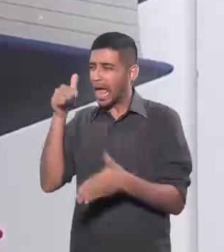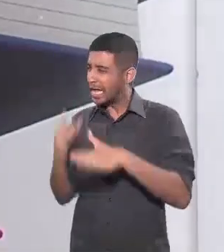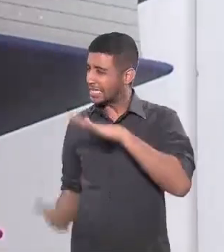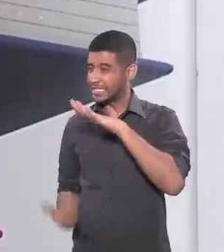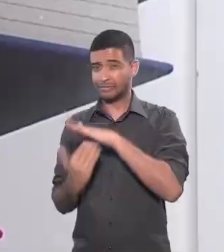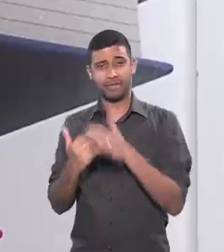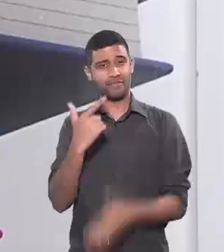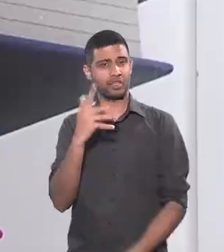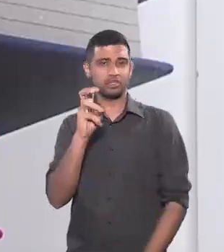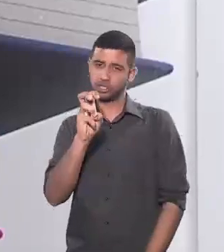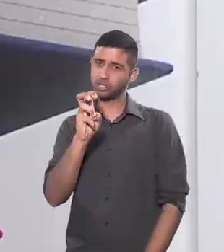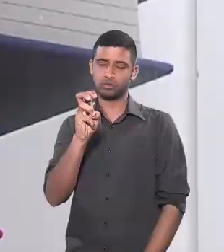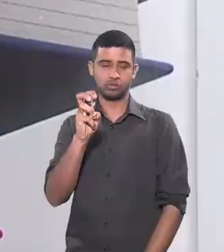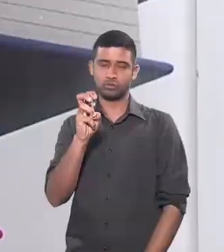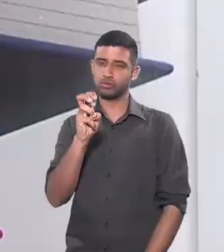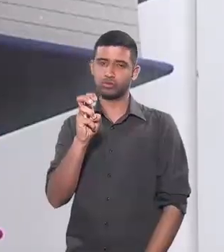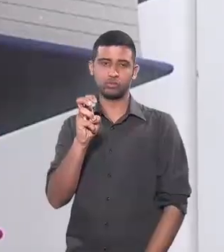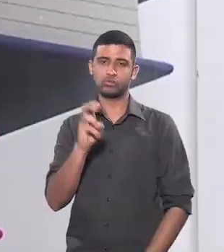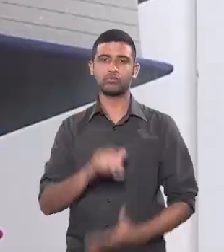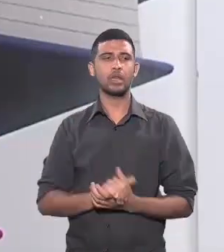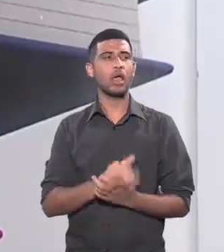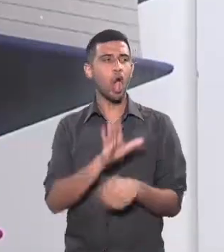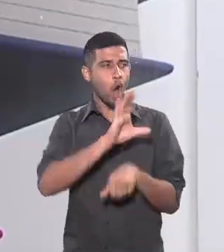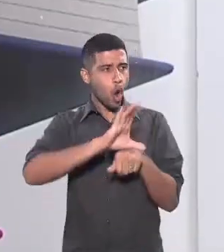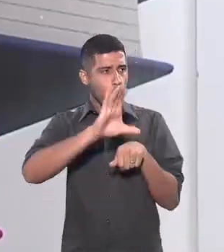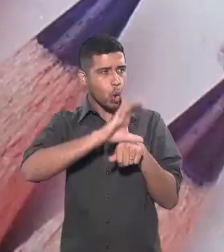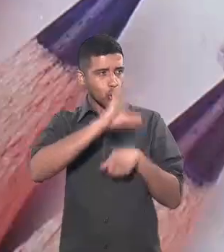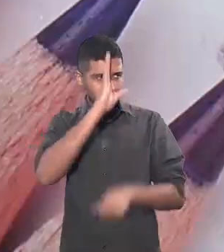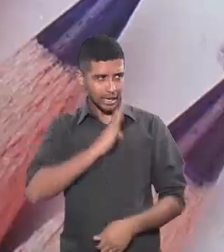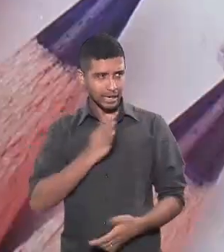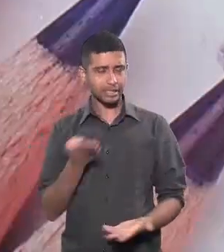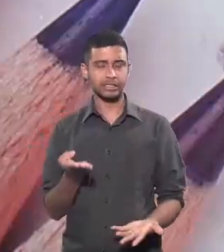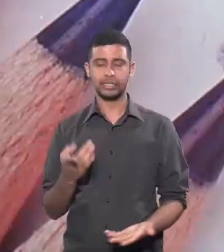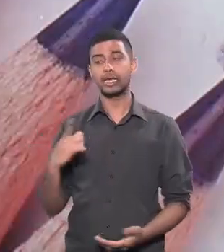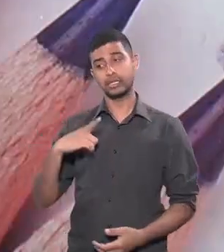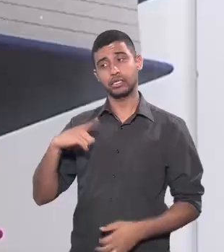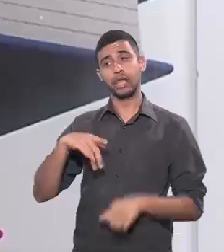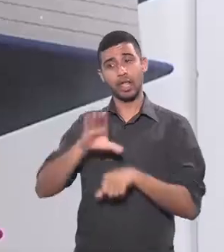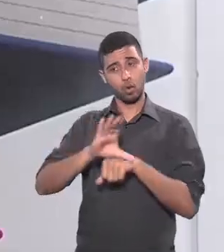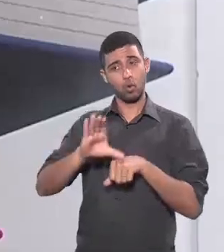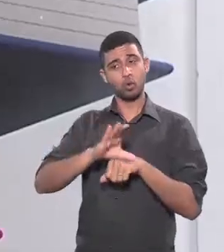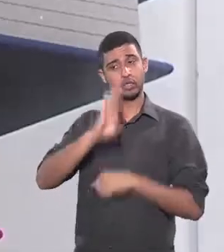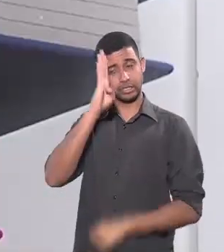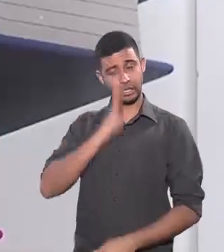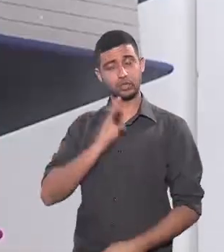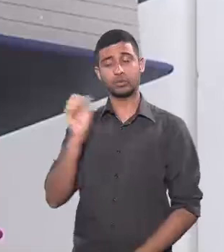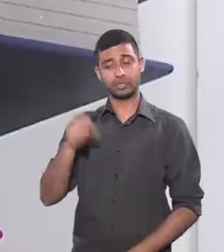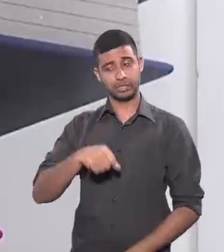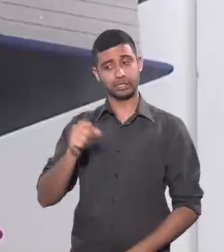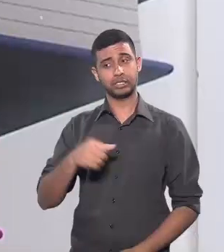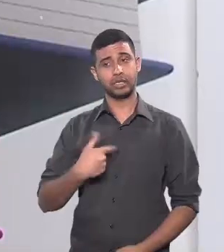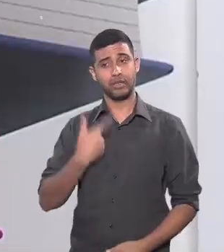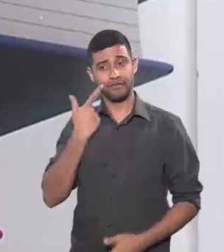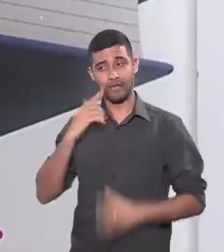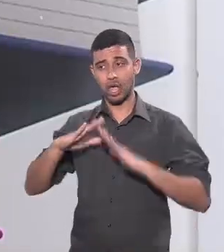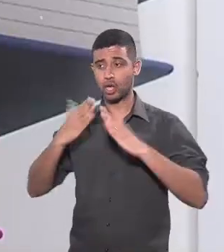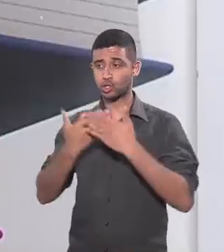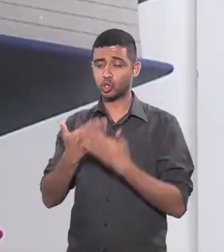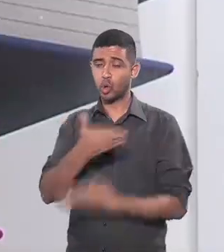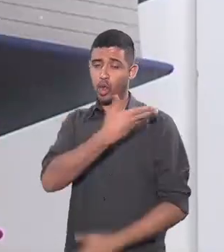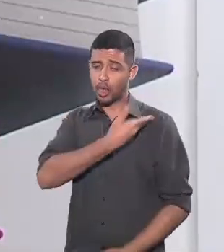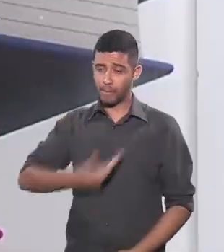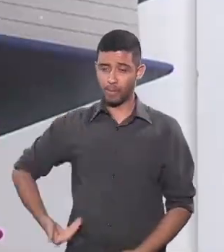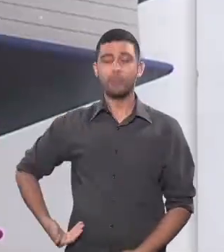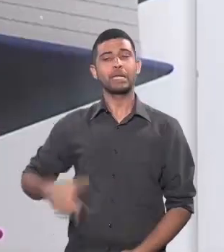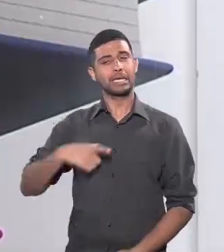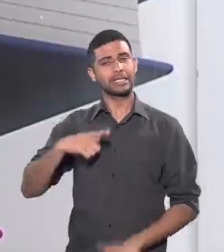melhor, no máximo 25 participantes. Os cursos são gratuitos? Nós temos tanto curso gratuito, sim, que para as